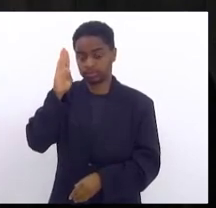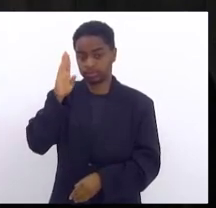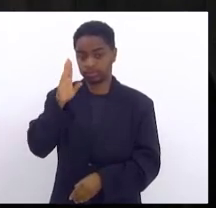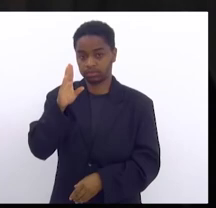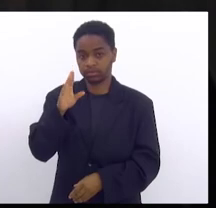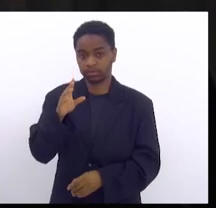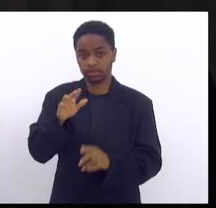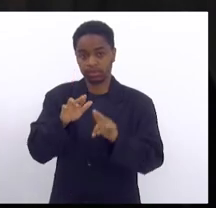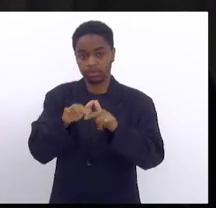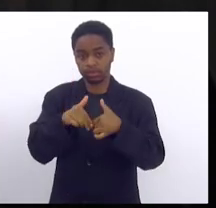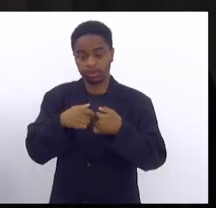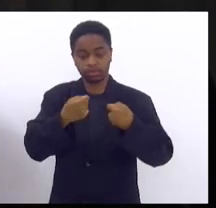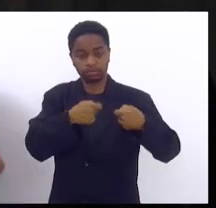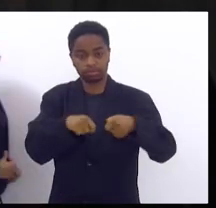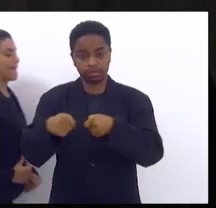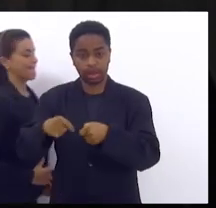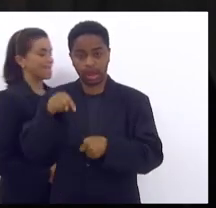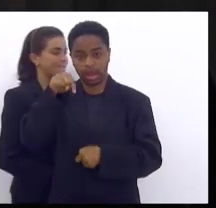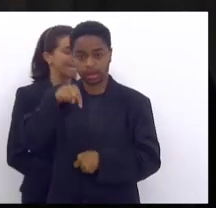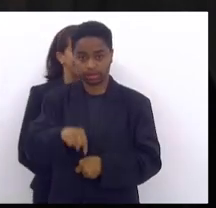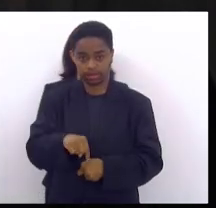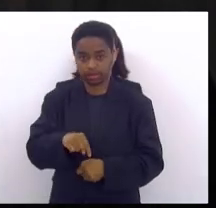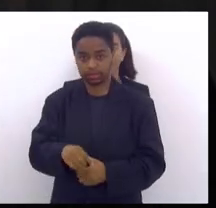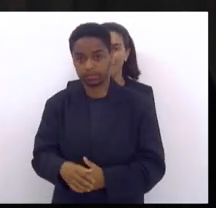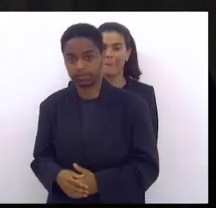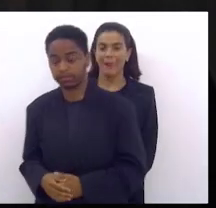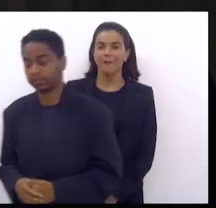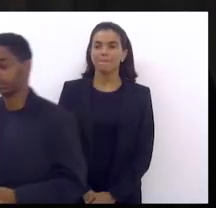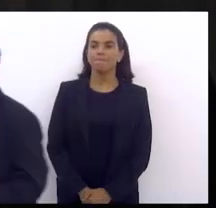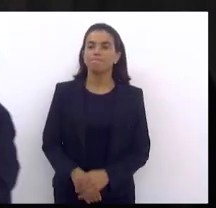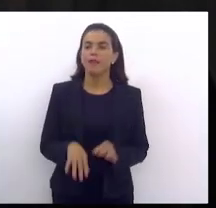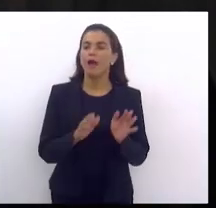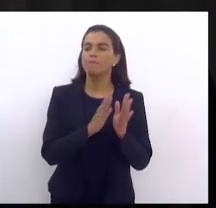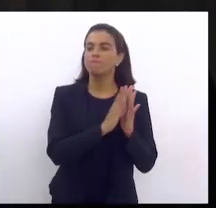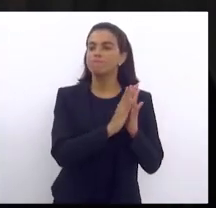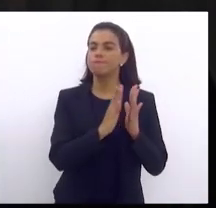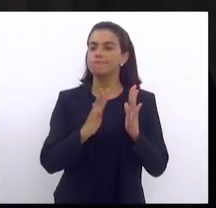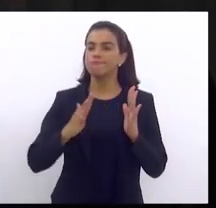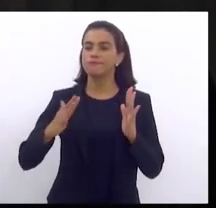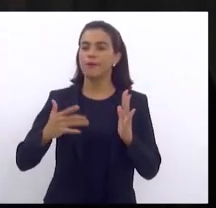para as demandas que a gente recebeu ao longo de